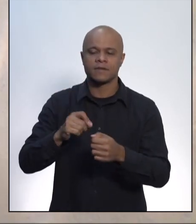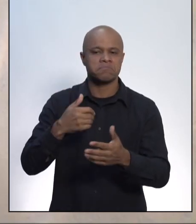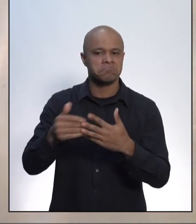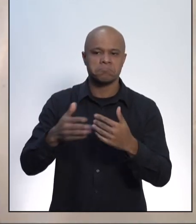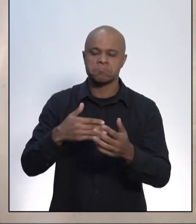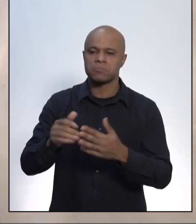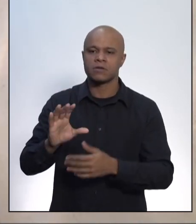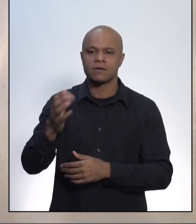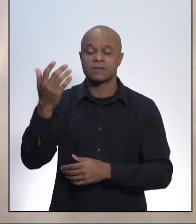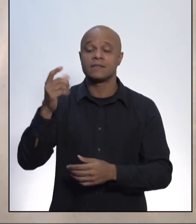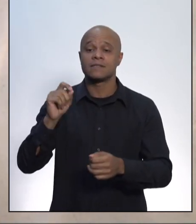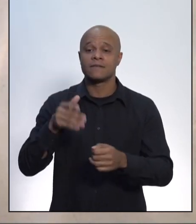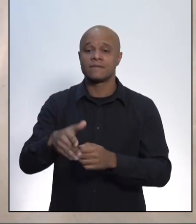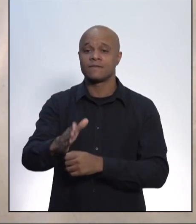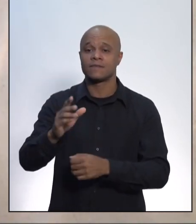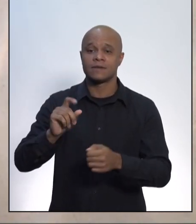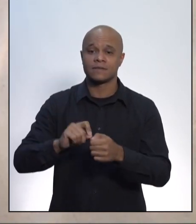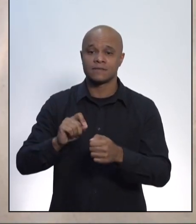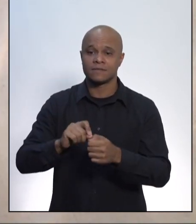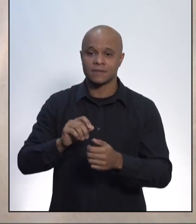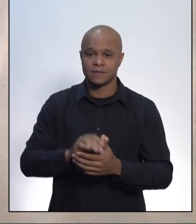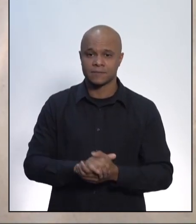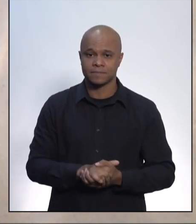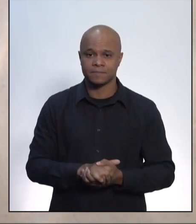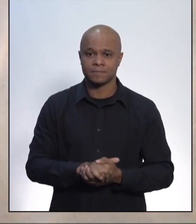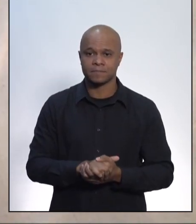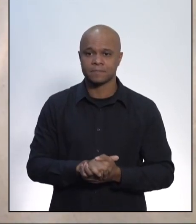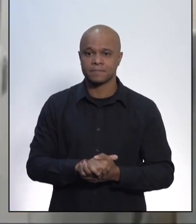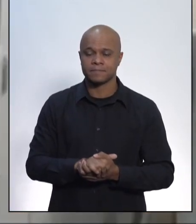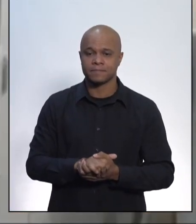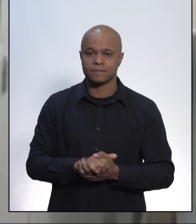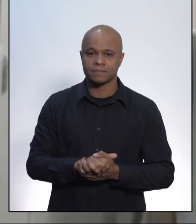Bruno, se quiser complementar a pergunta do Valdinei.